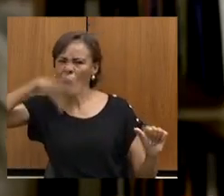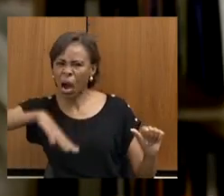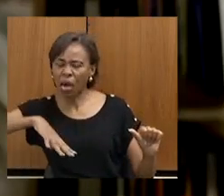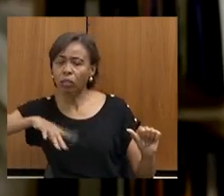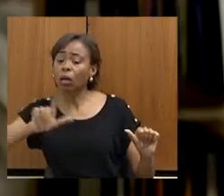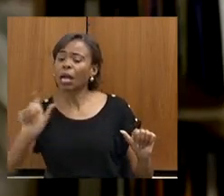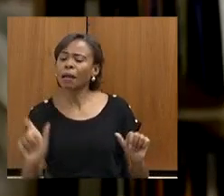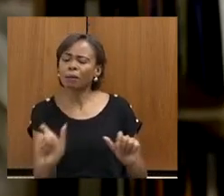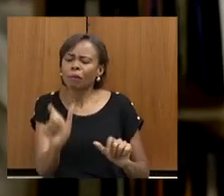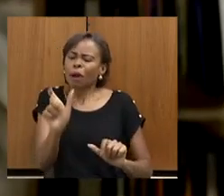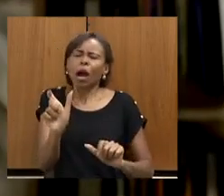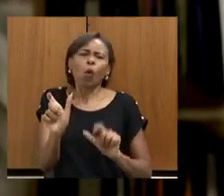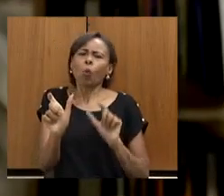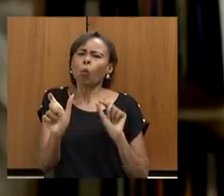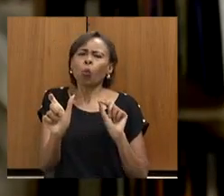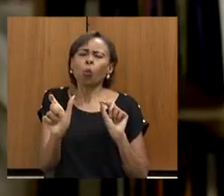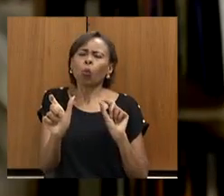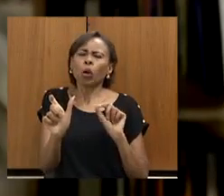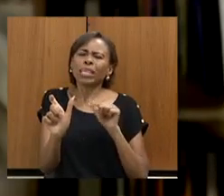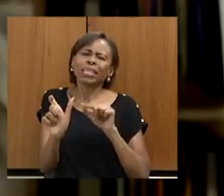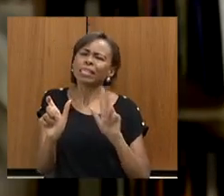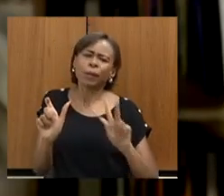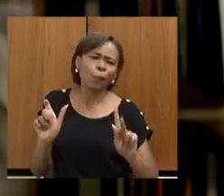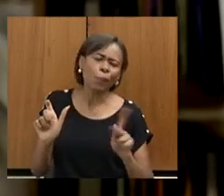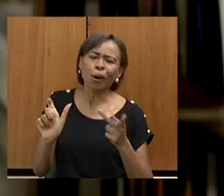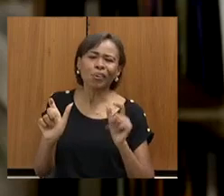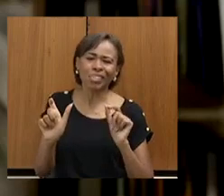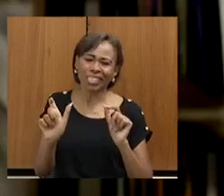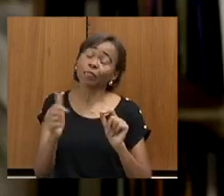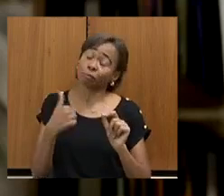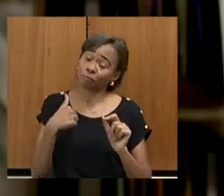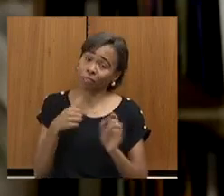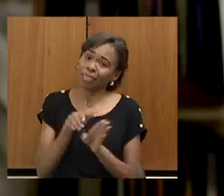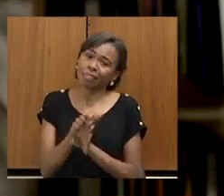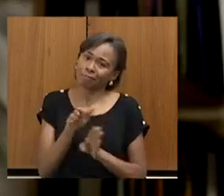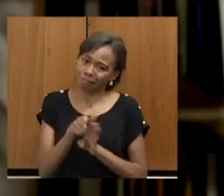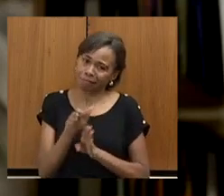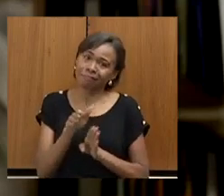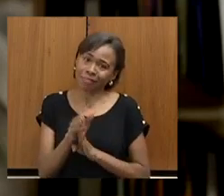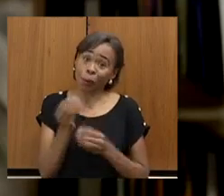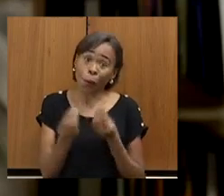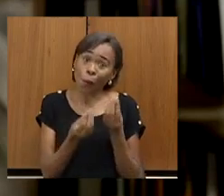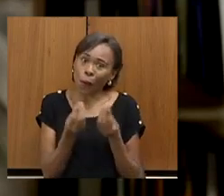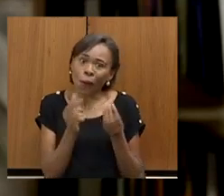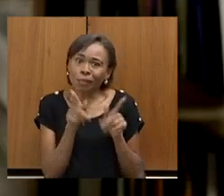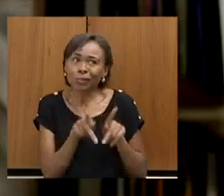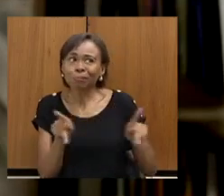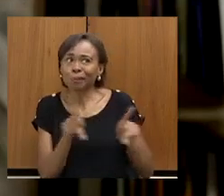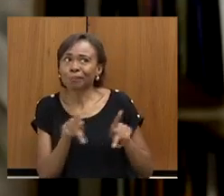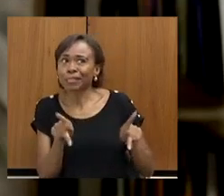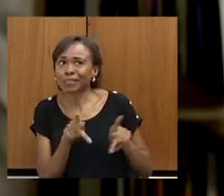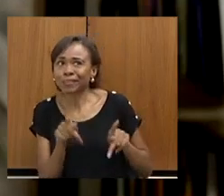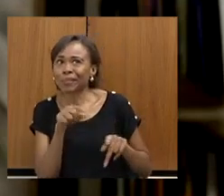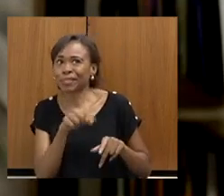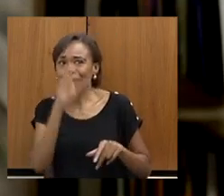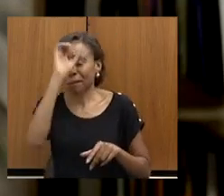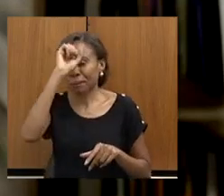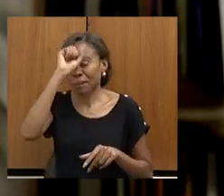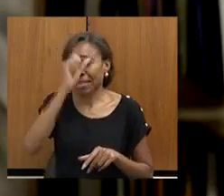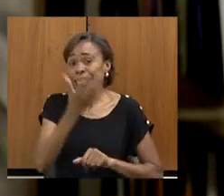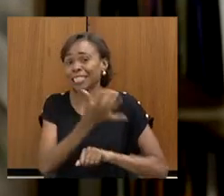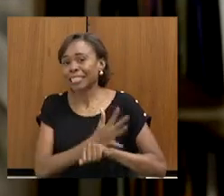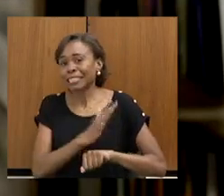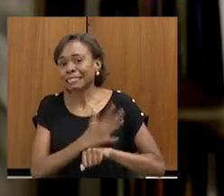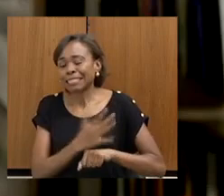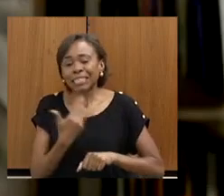palavras. Então, é essa a minha recomendação. Como é que os educadores poderão se valer de uma certa